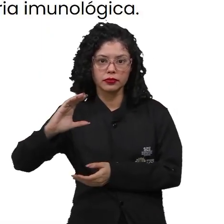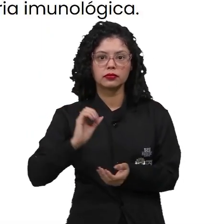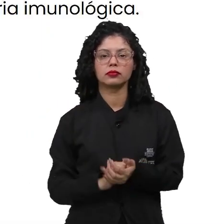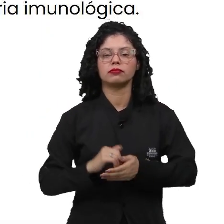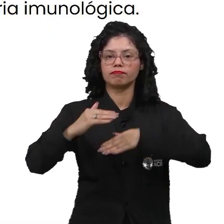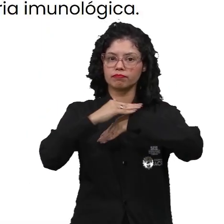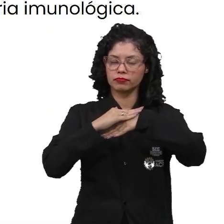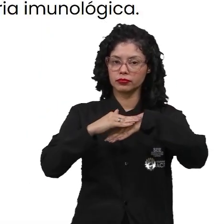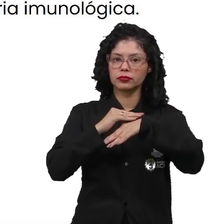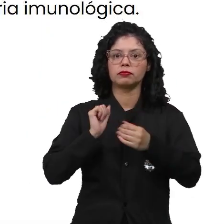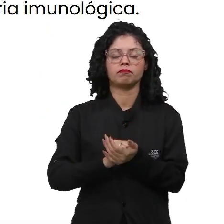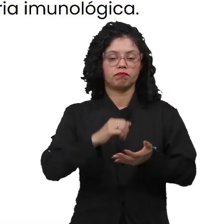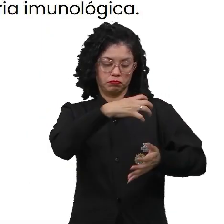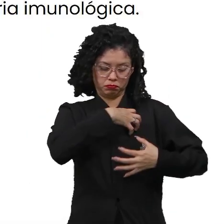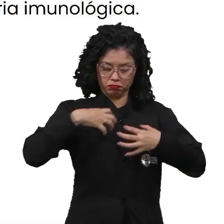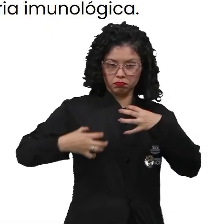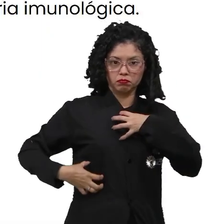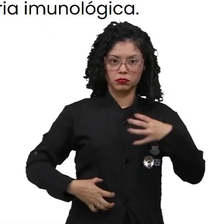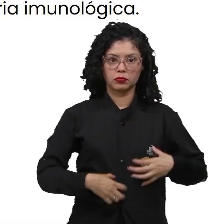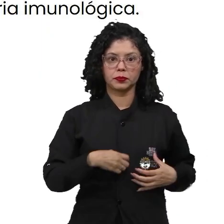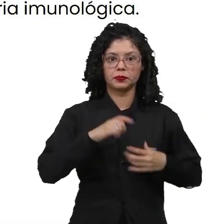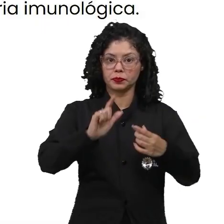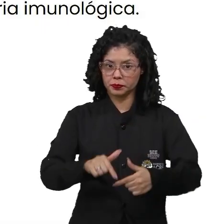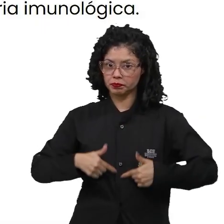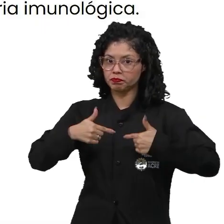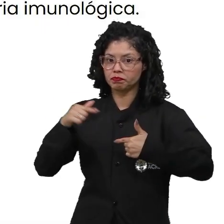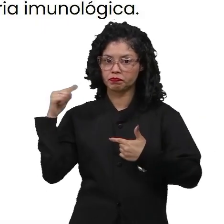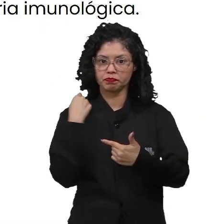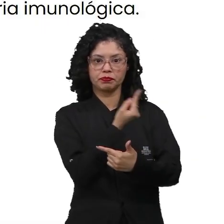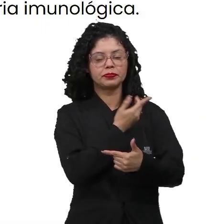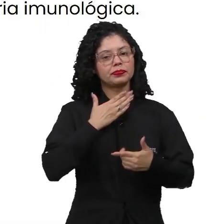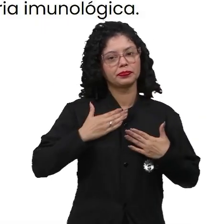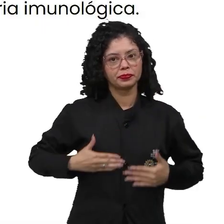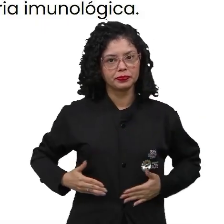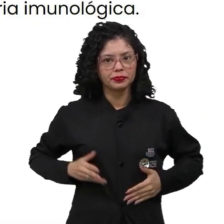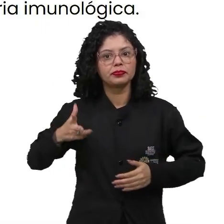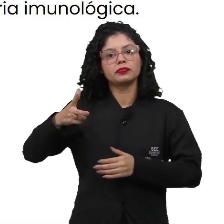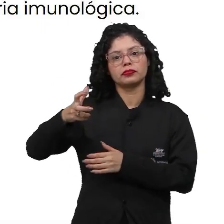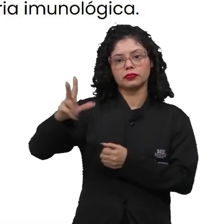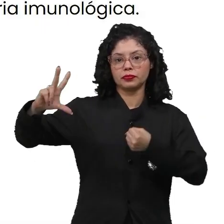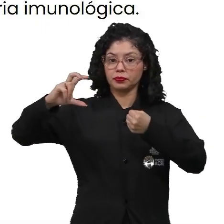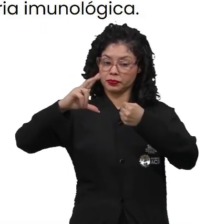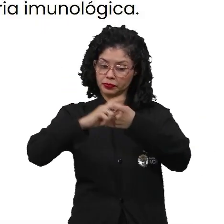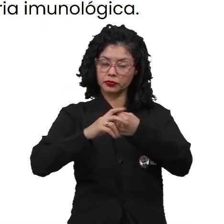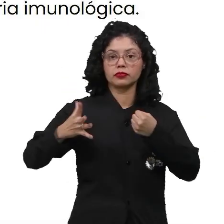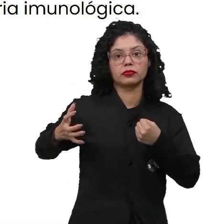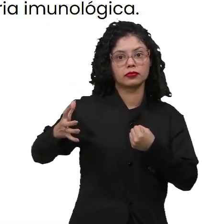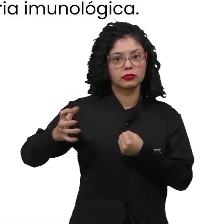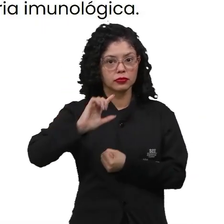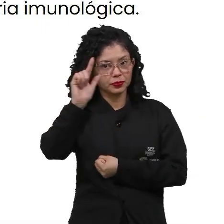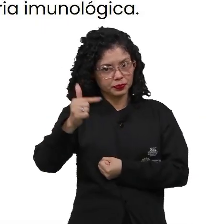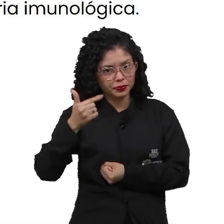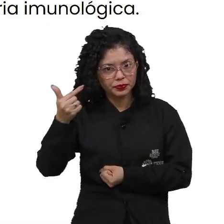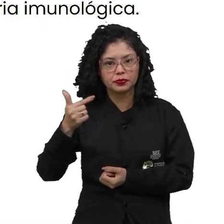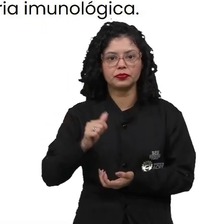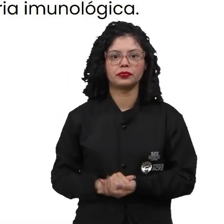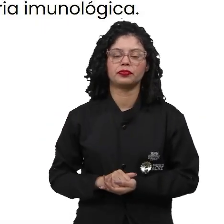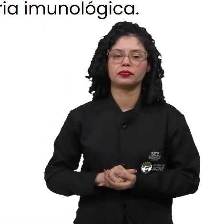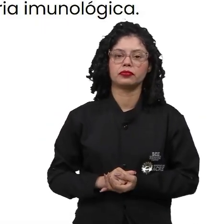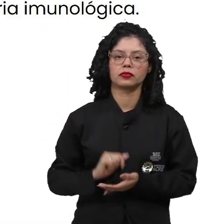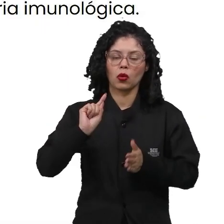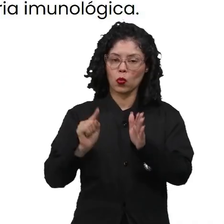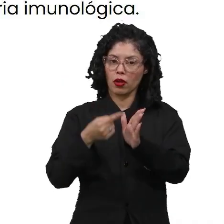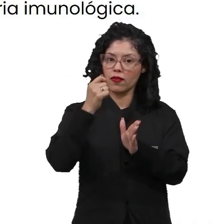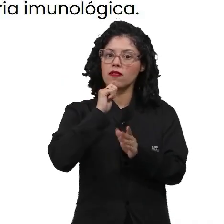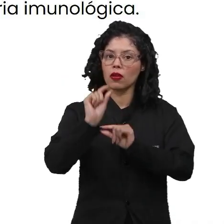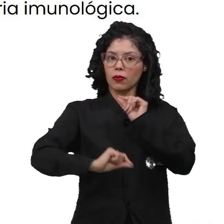células quanto órgãos que vão o quê? Vão defender o nosso organismo ali contra vírus, bactérias, entre outros. Então, uma vez que